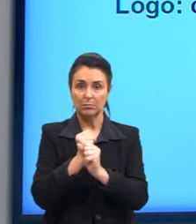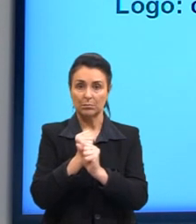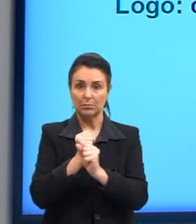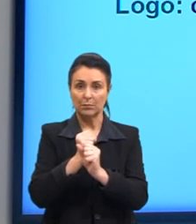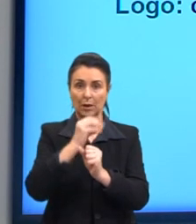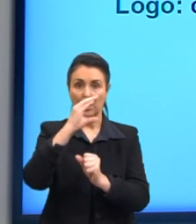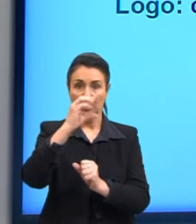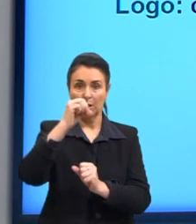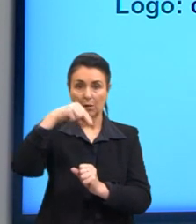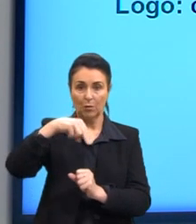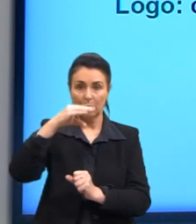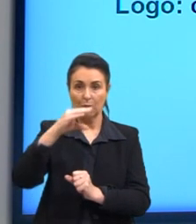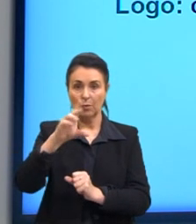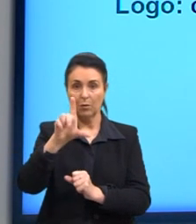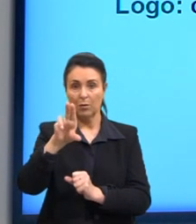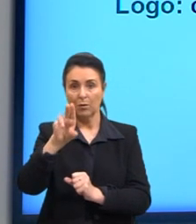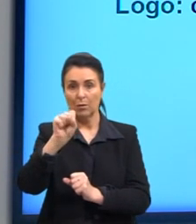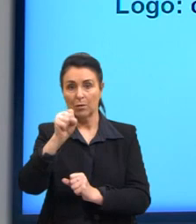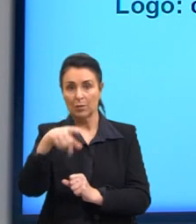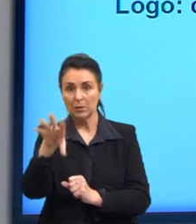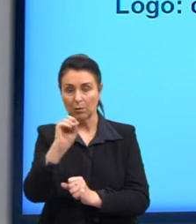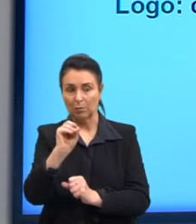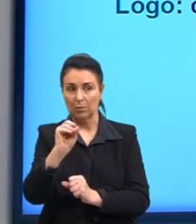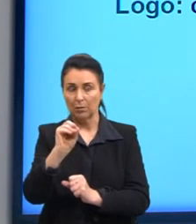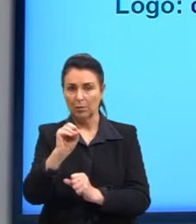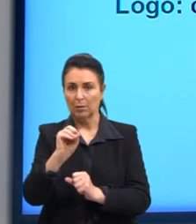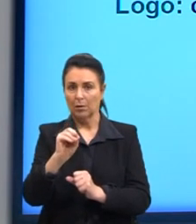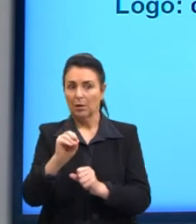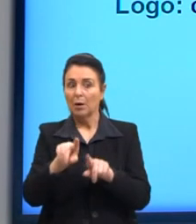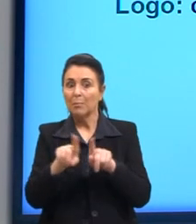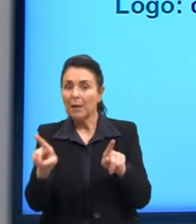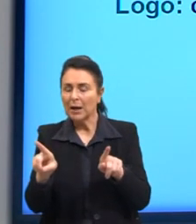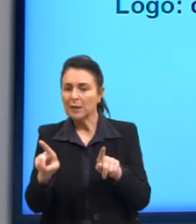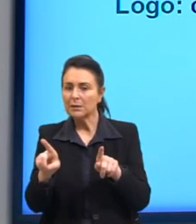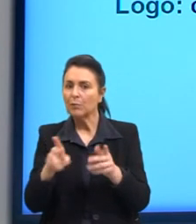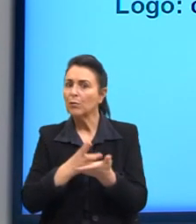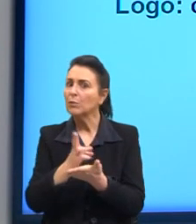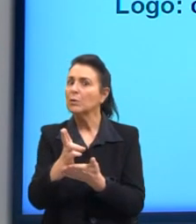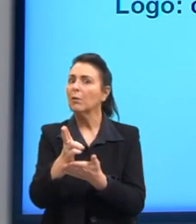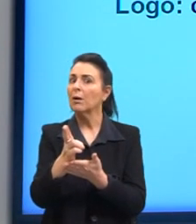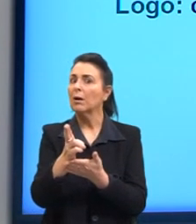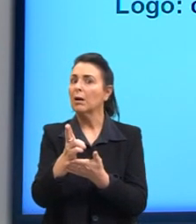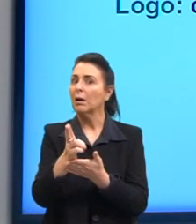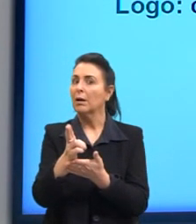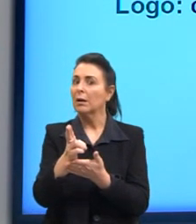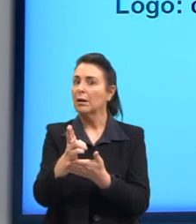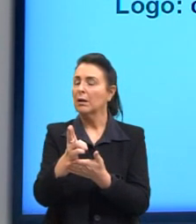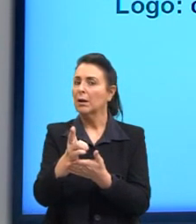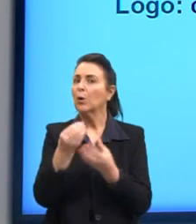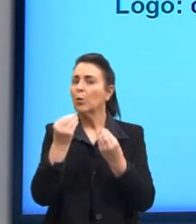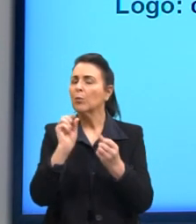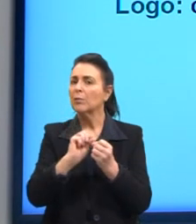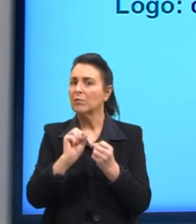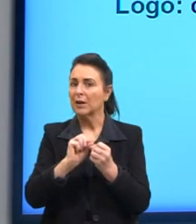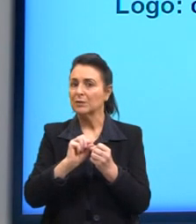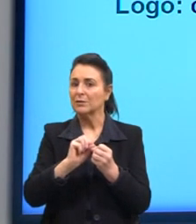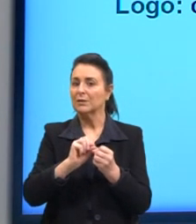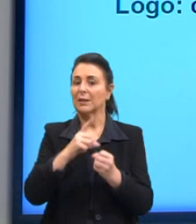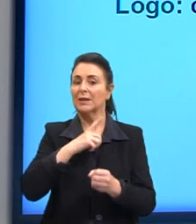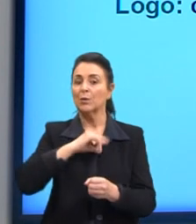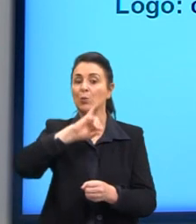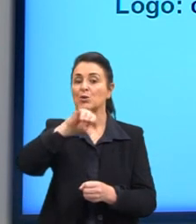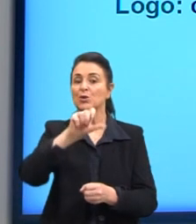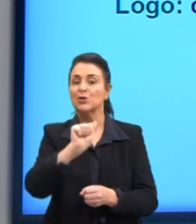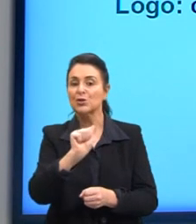concluindo mas eu tô concluindo brevemente ainda né porque eu ainda tenho continuidade eu tenho o já que que